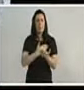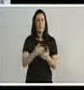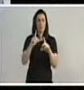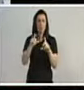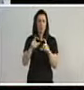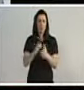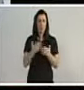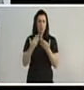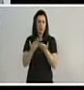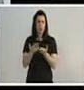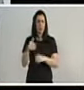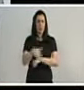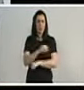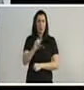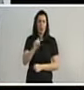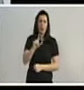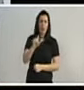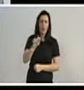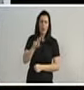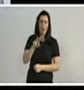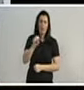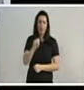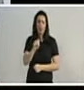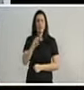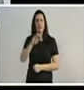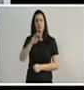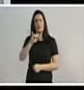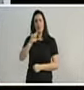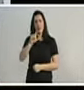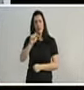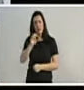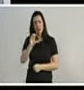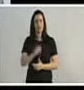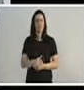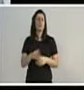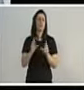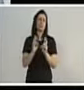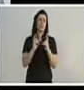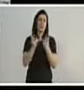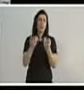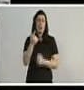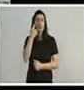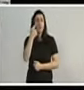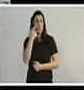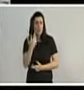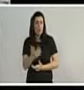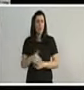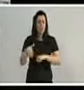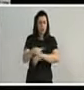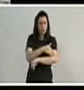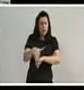além da situação da rua olavo bilac olavo bilac na velha quero que vocês vejam a situação em uma transversal da rua joão